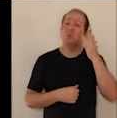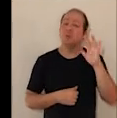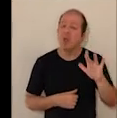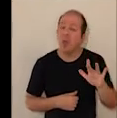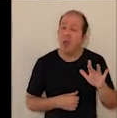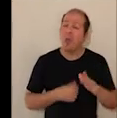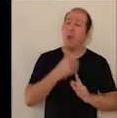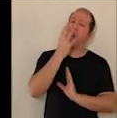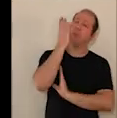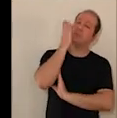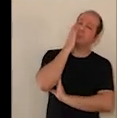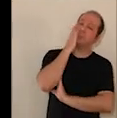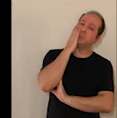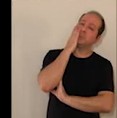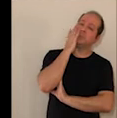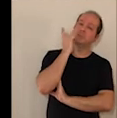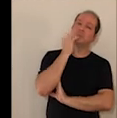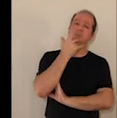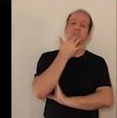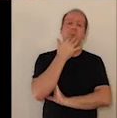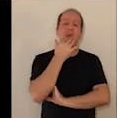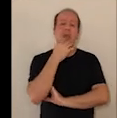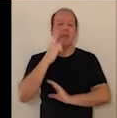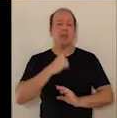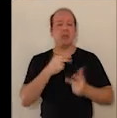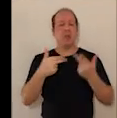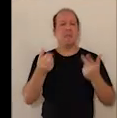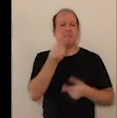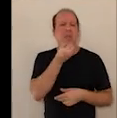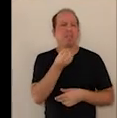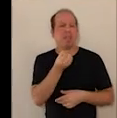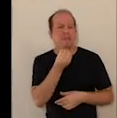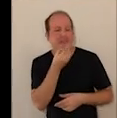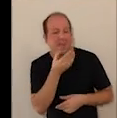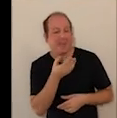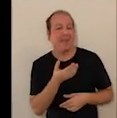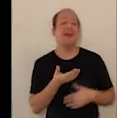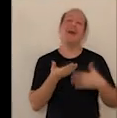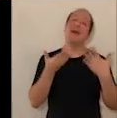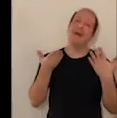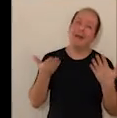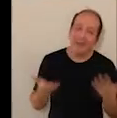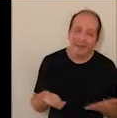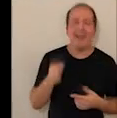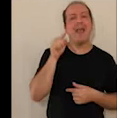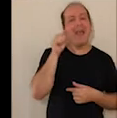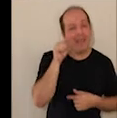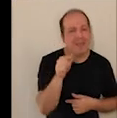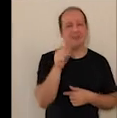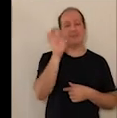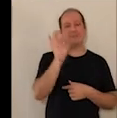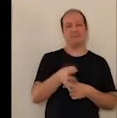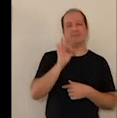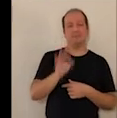A não ser que ele trouxesse algum benefício. Eis aí o ponto. O